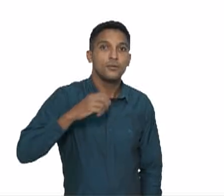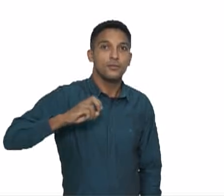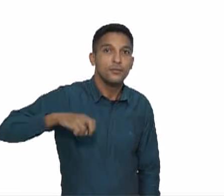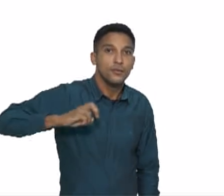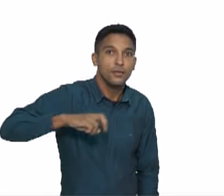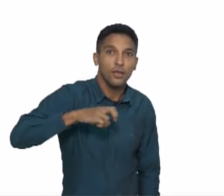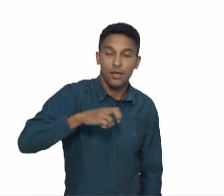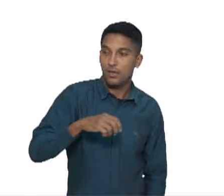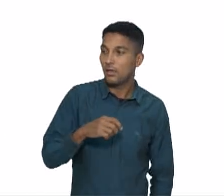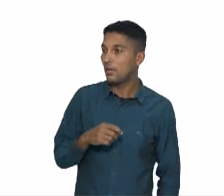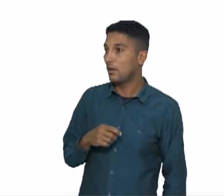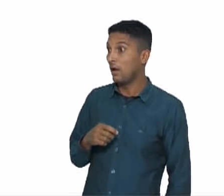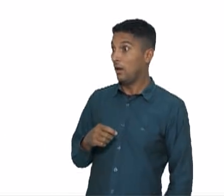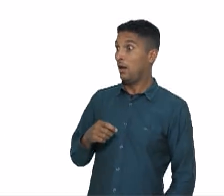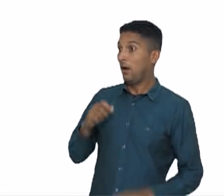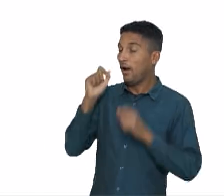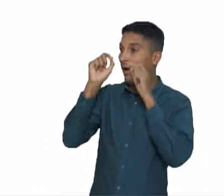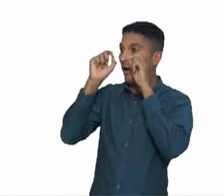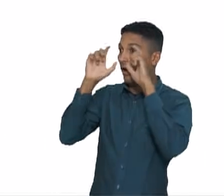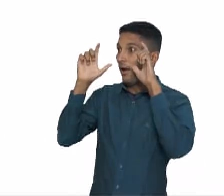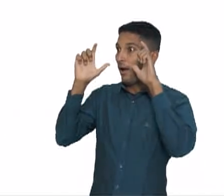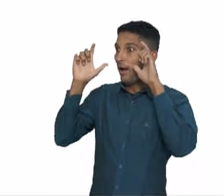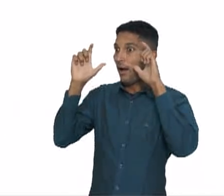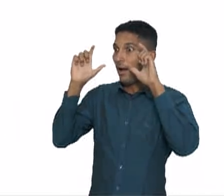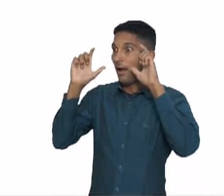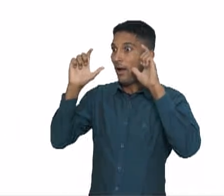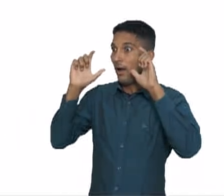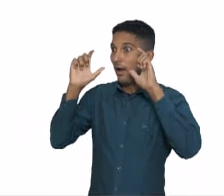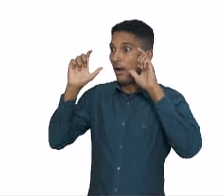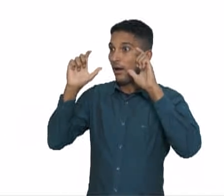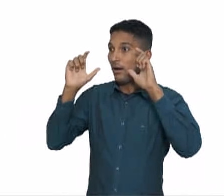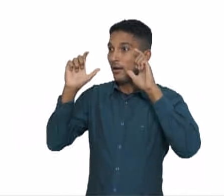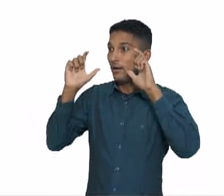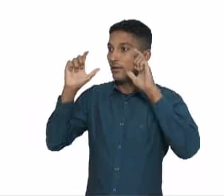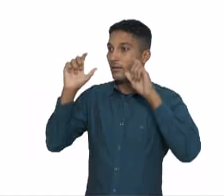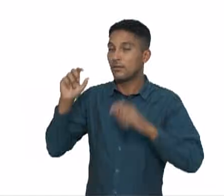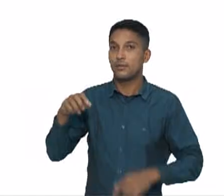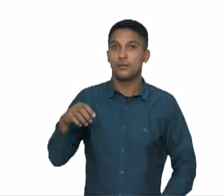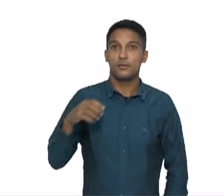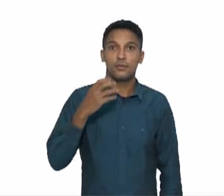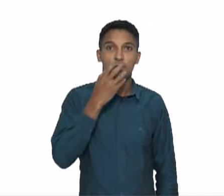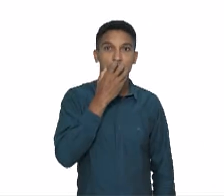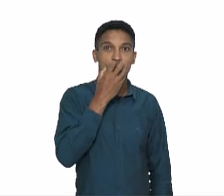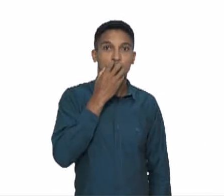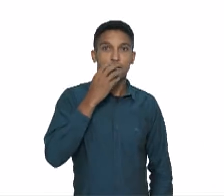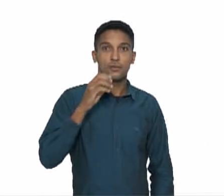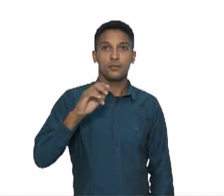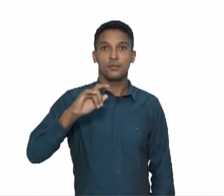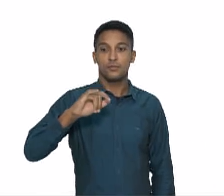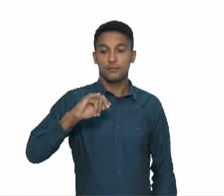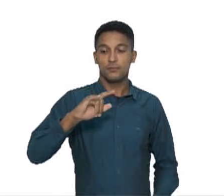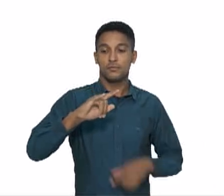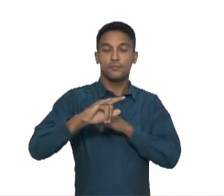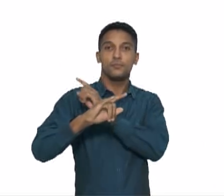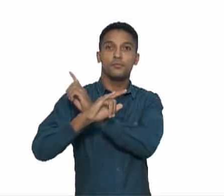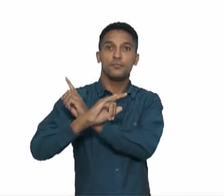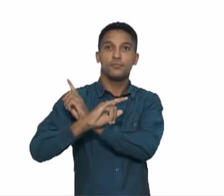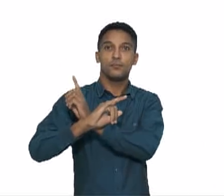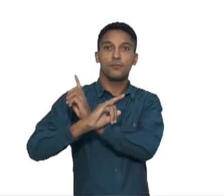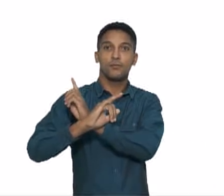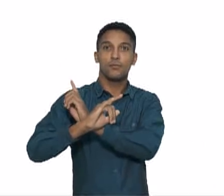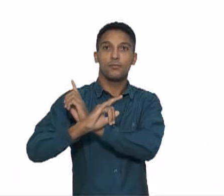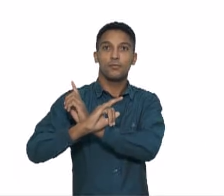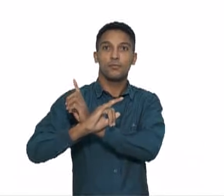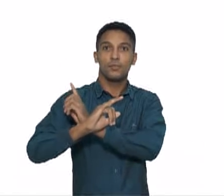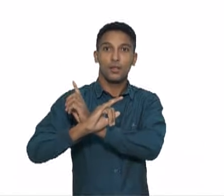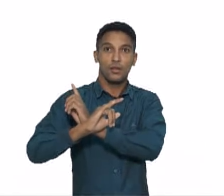menina abriu os olhos pasmada. Suavemente avisado, o cachorro estacou diante dela. Sua língua vibrava, ambos